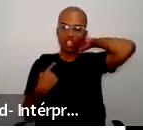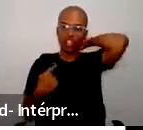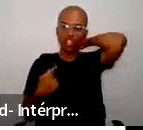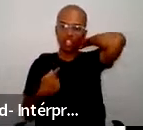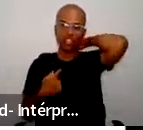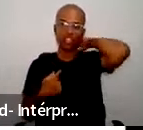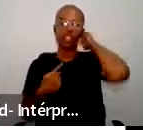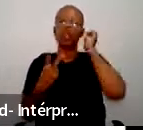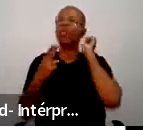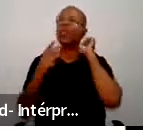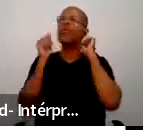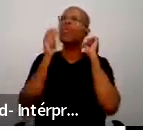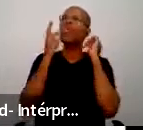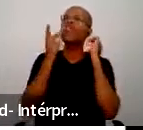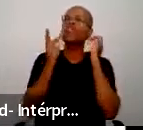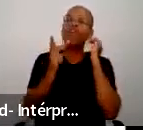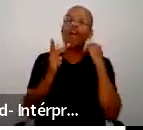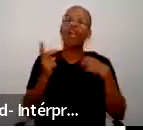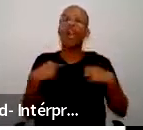como ela diz, nos